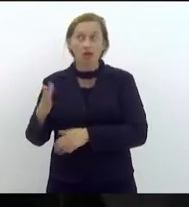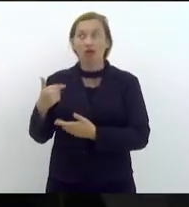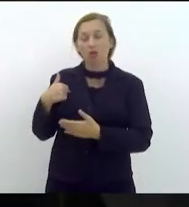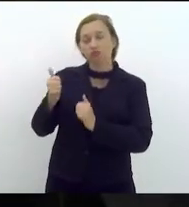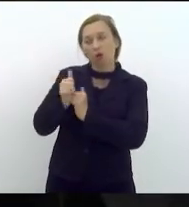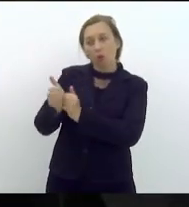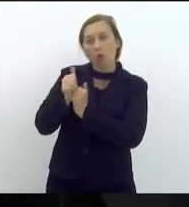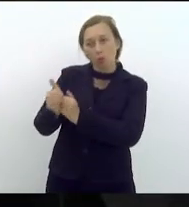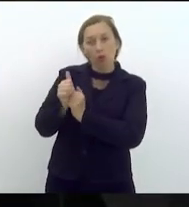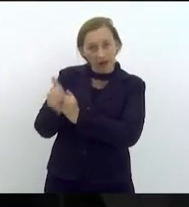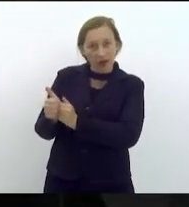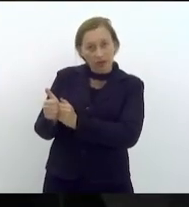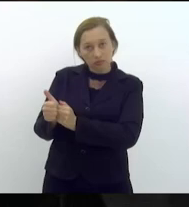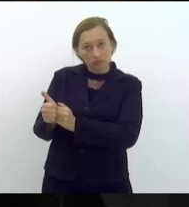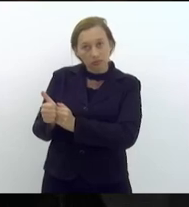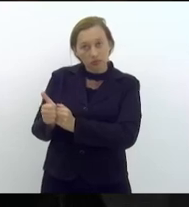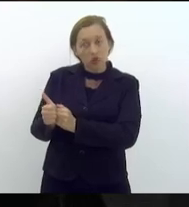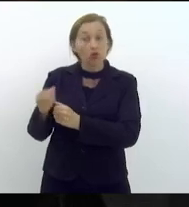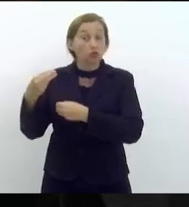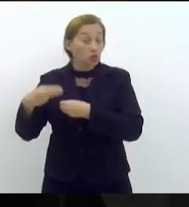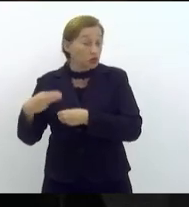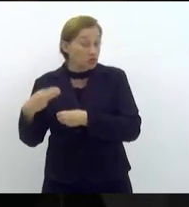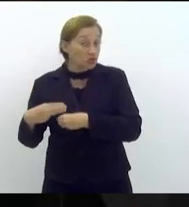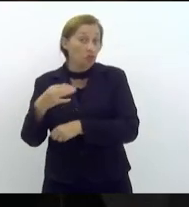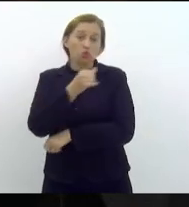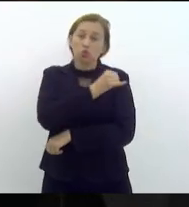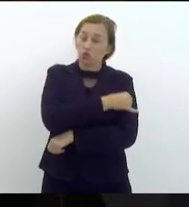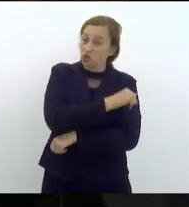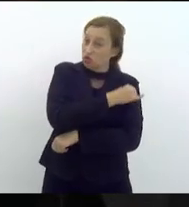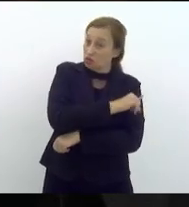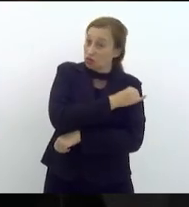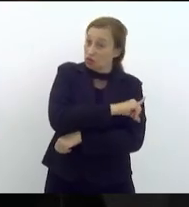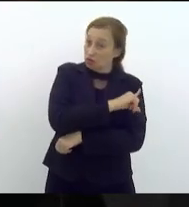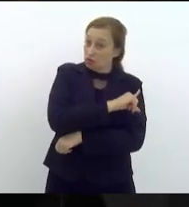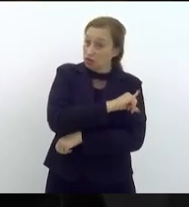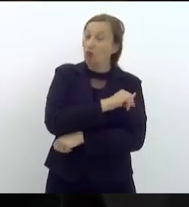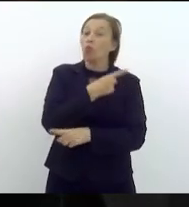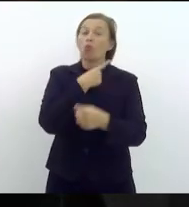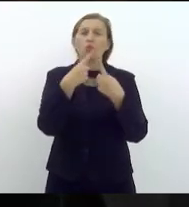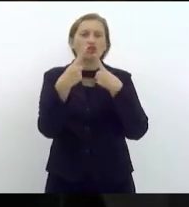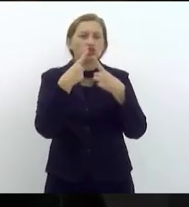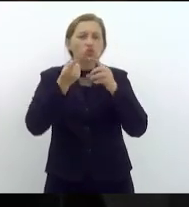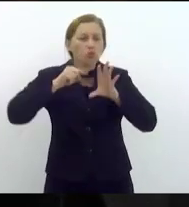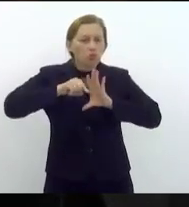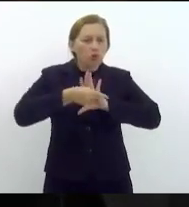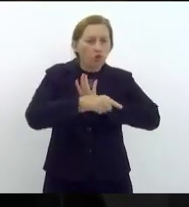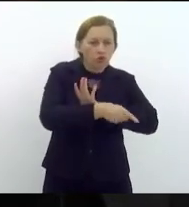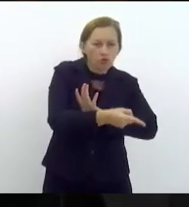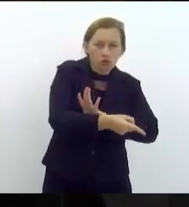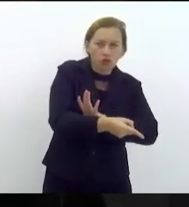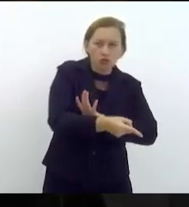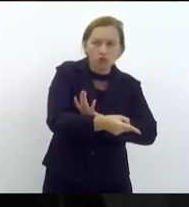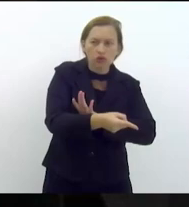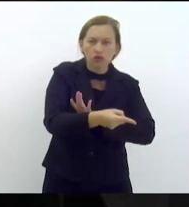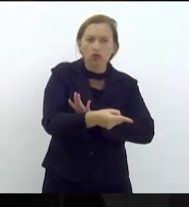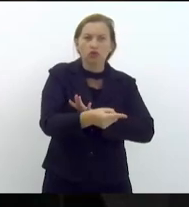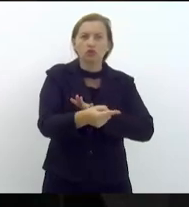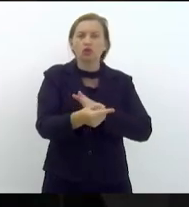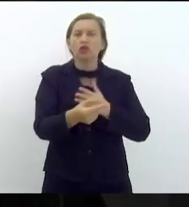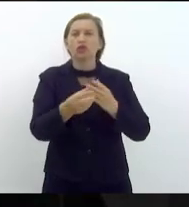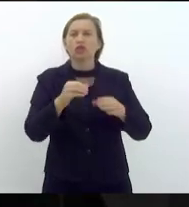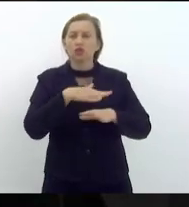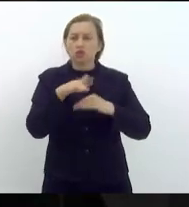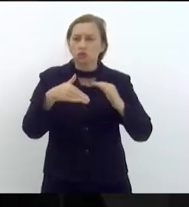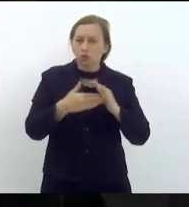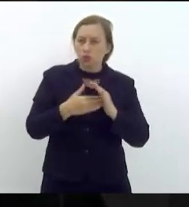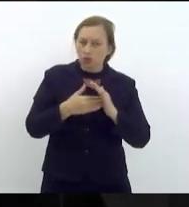acompanhado no âmbito do município do Rio de Janeiro uma intensa discussão que tem todo o arcabouço ideológico por trás